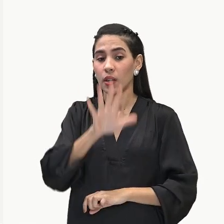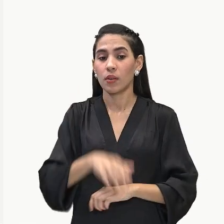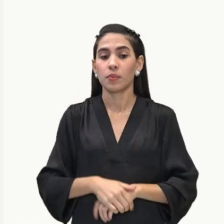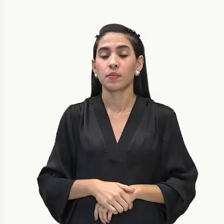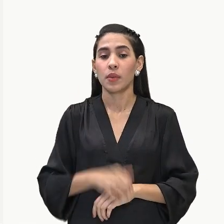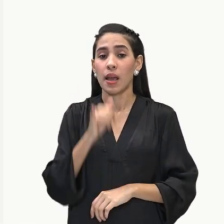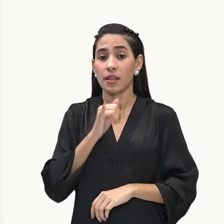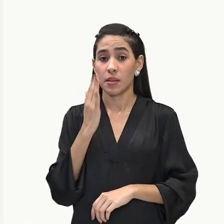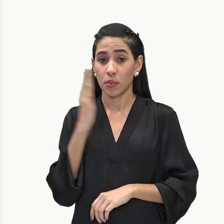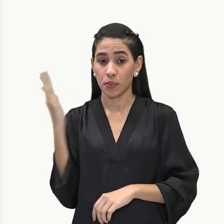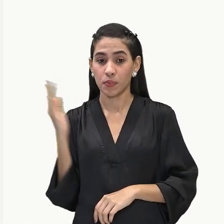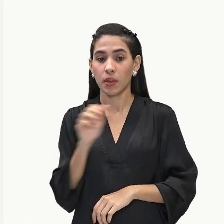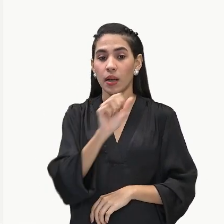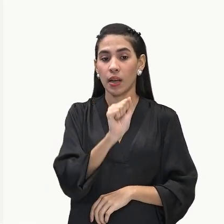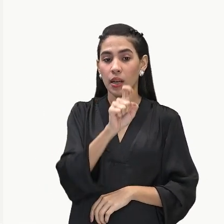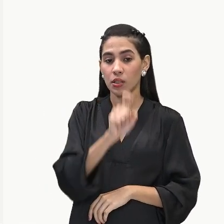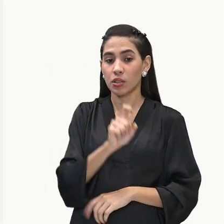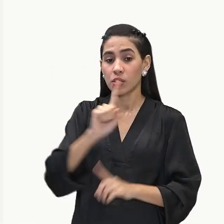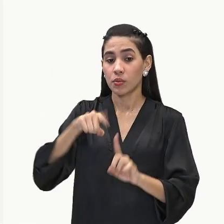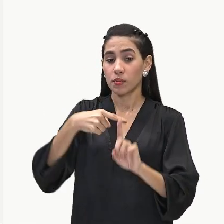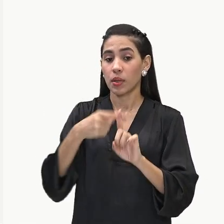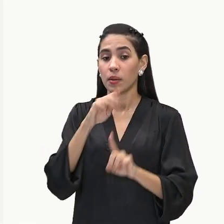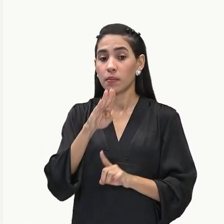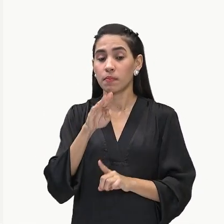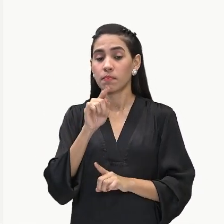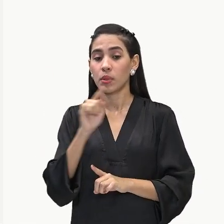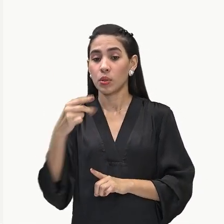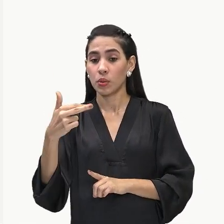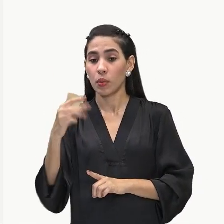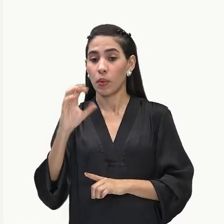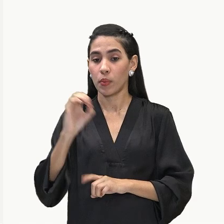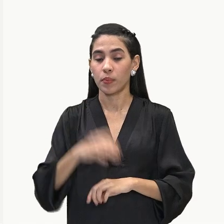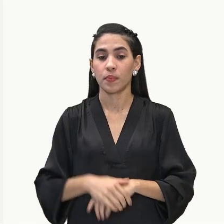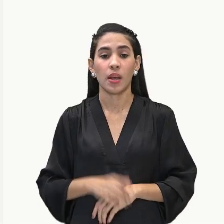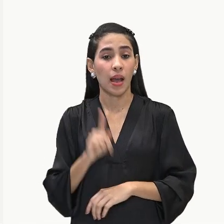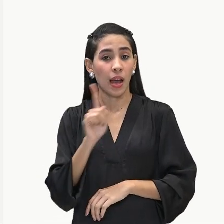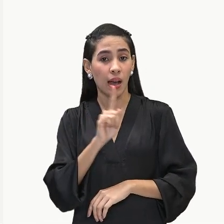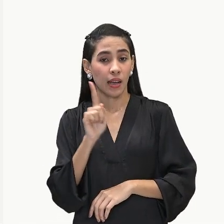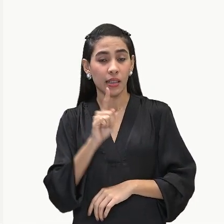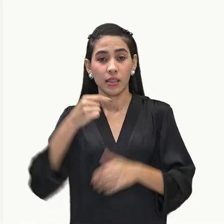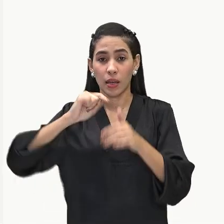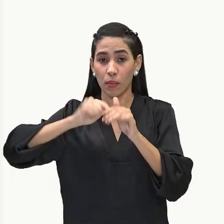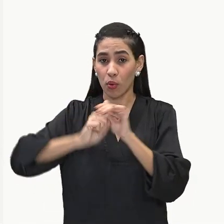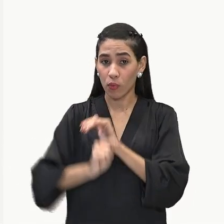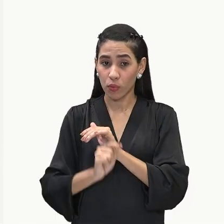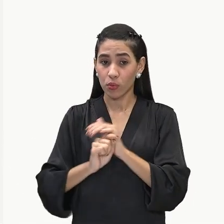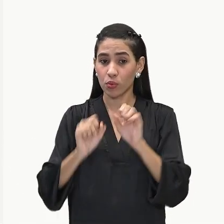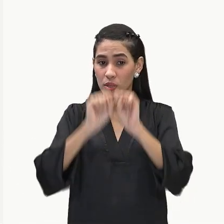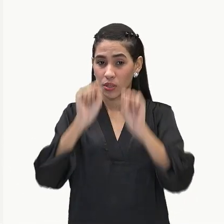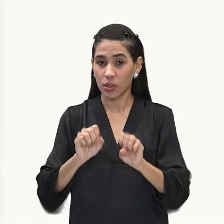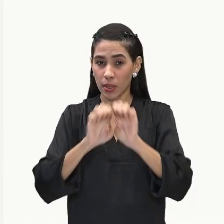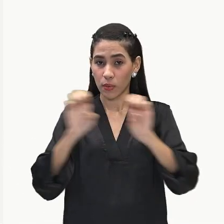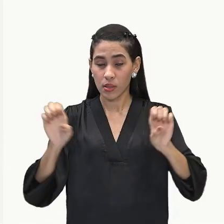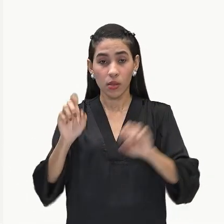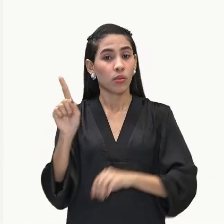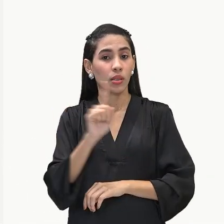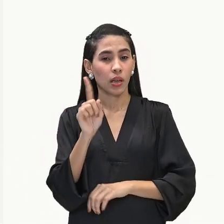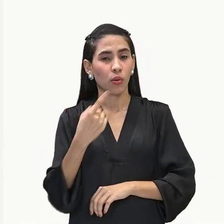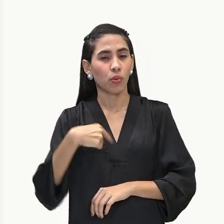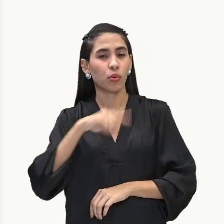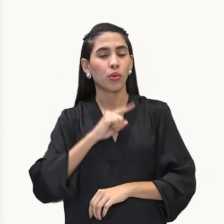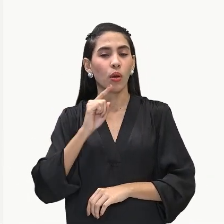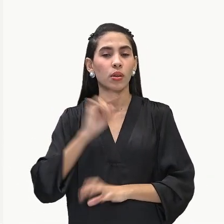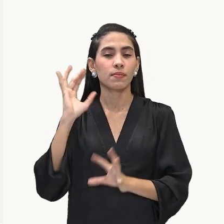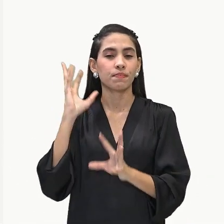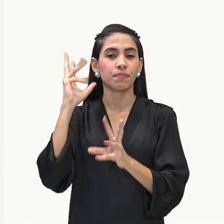nós não estamos ainda verificando o que é um sistema de equação. Nós estamos aí retomando a forma